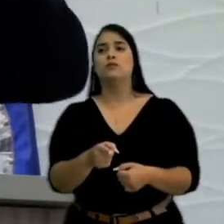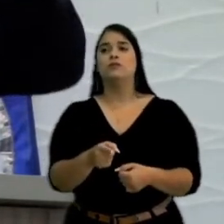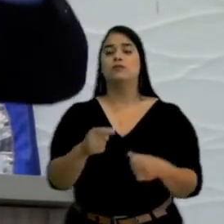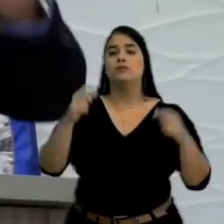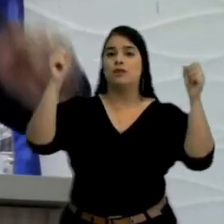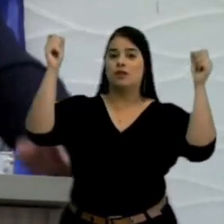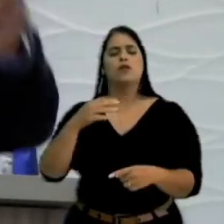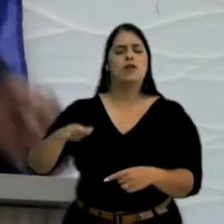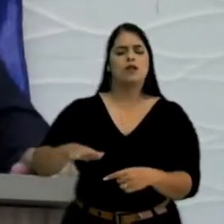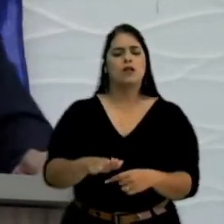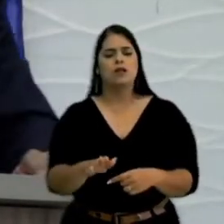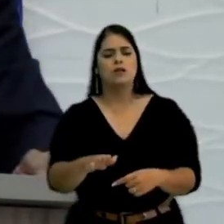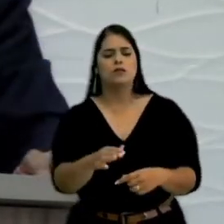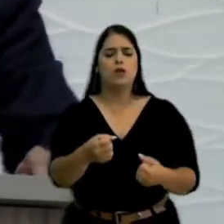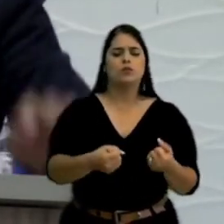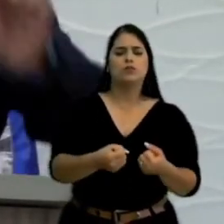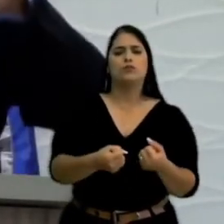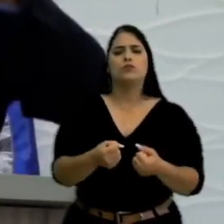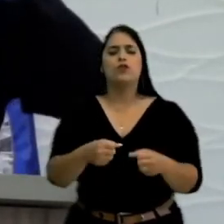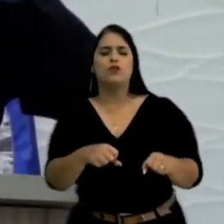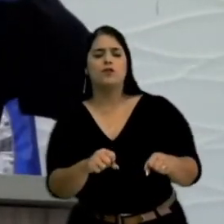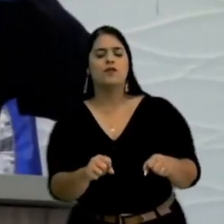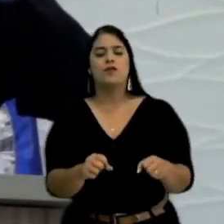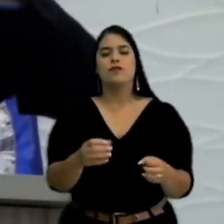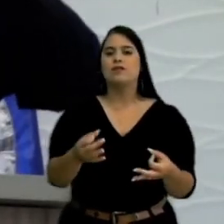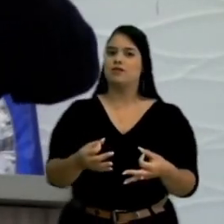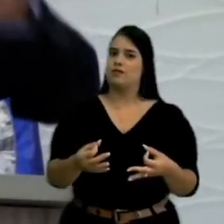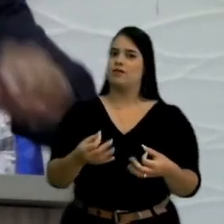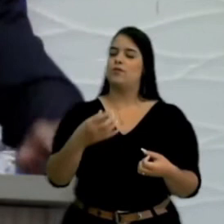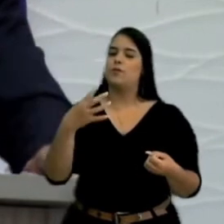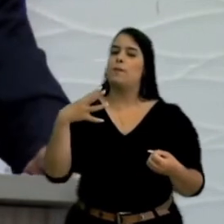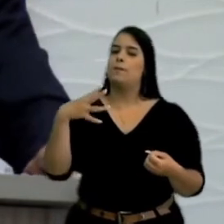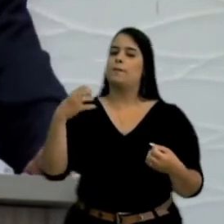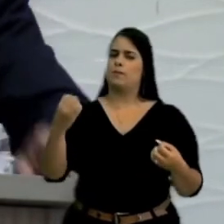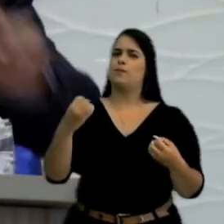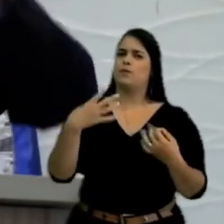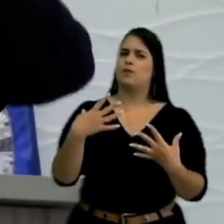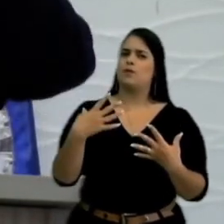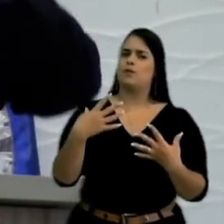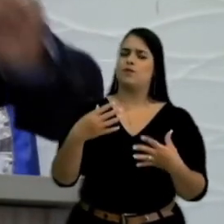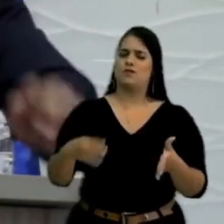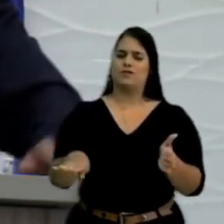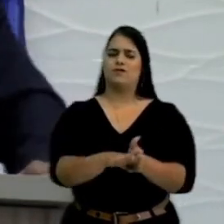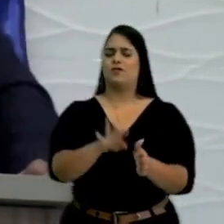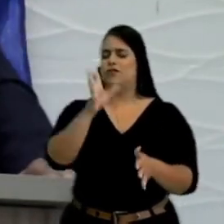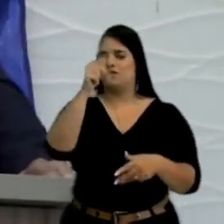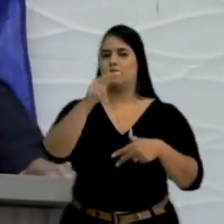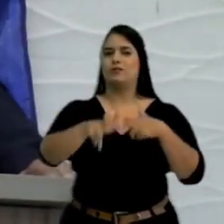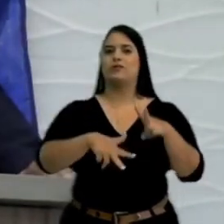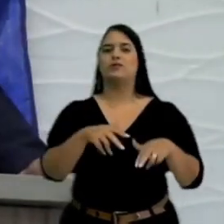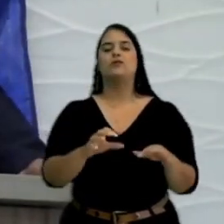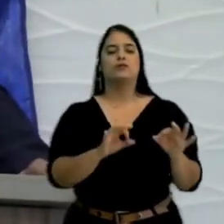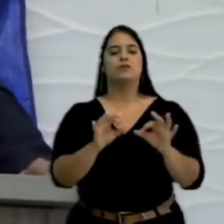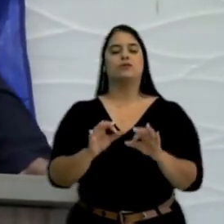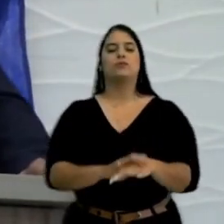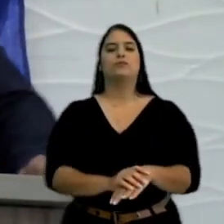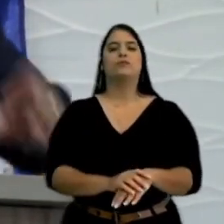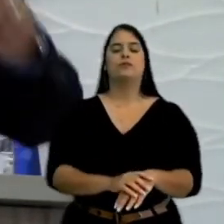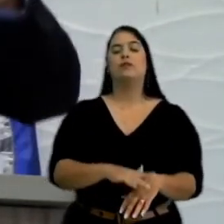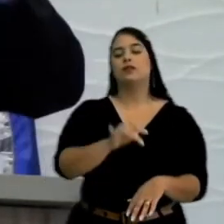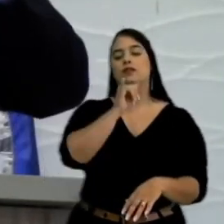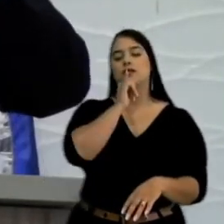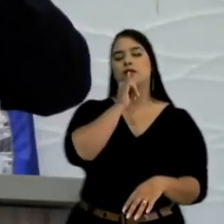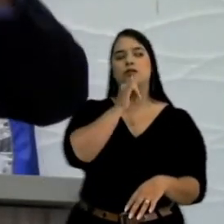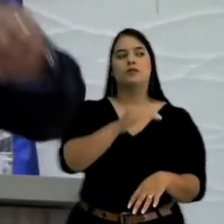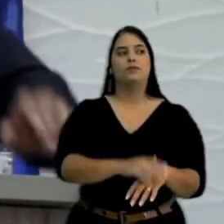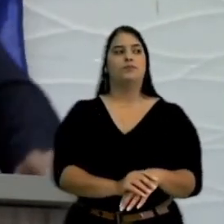Aru, Garanhuns, Belo, tudo que vem de bom para São Bento do Una, eu vou acompanhar. Eu vou te dar um exemplo. O Osh